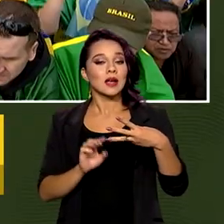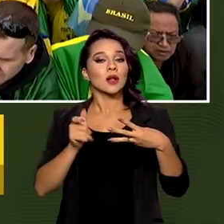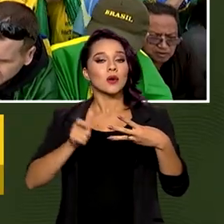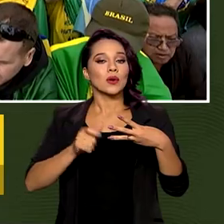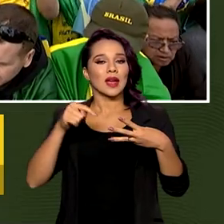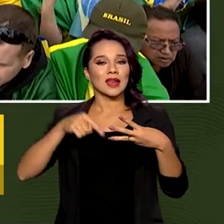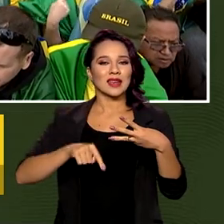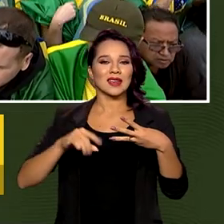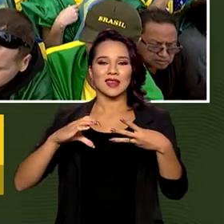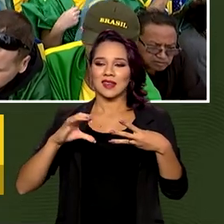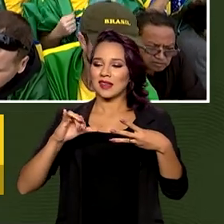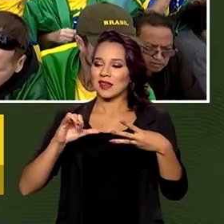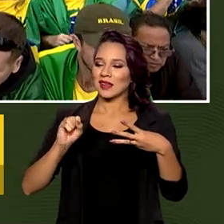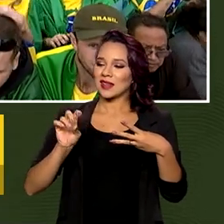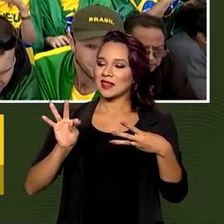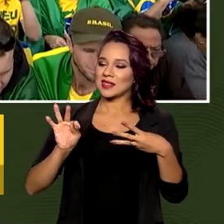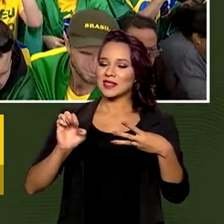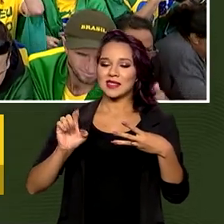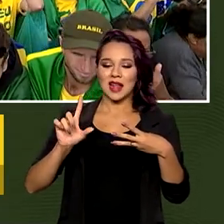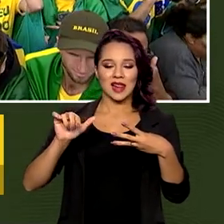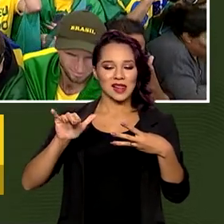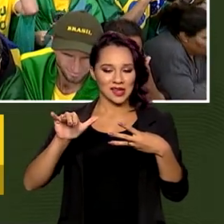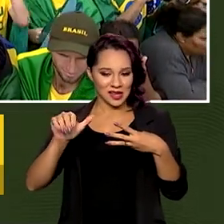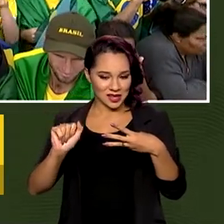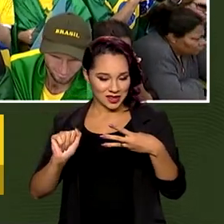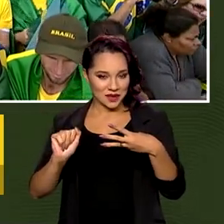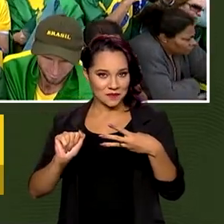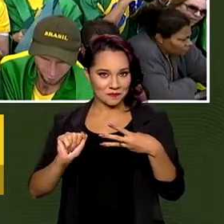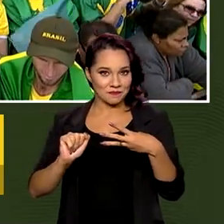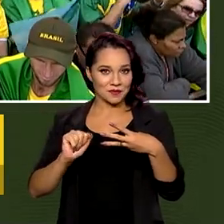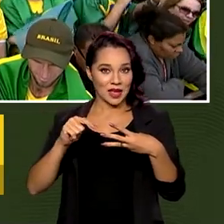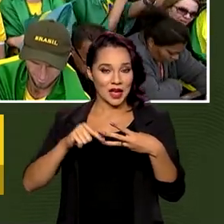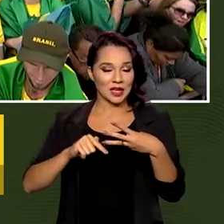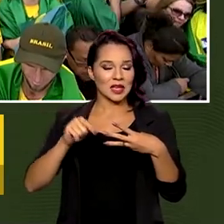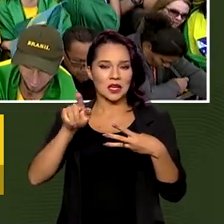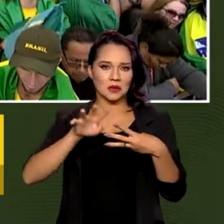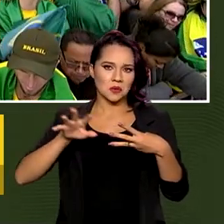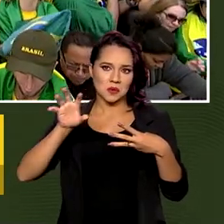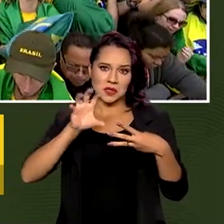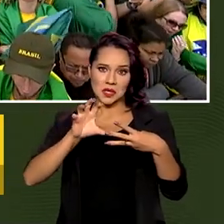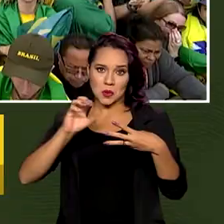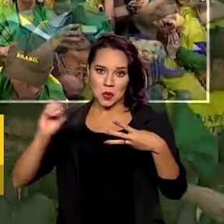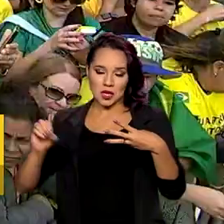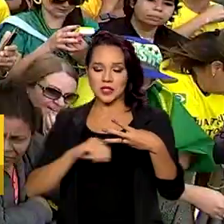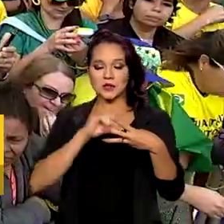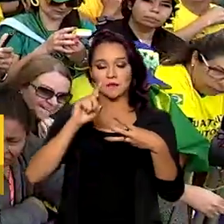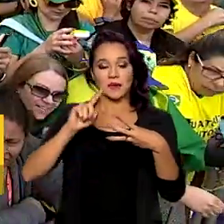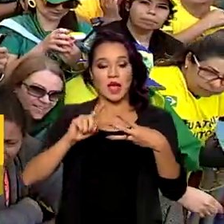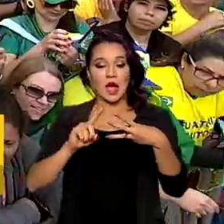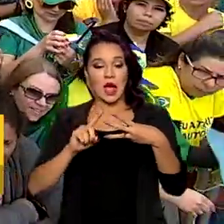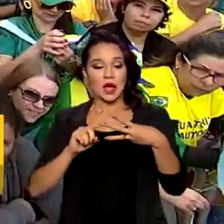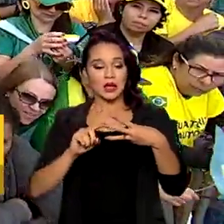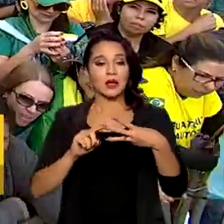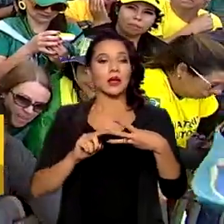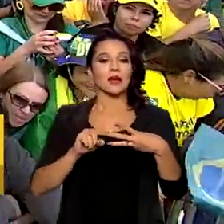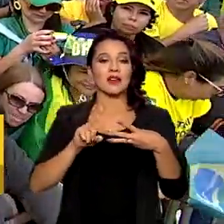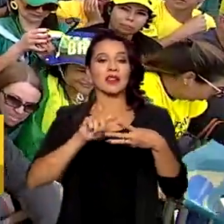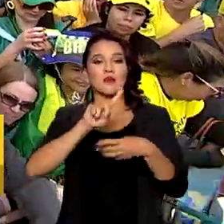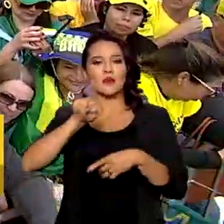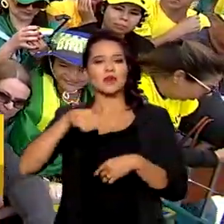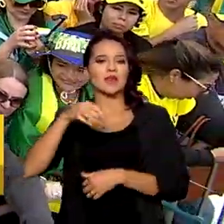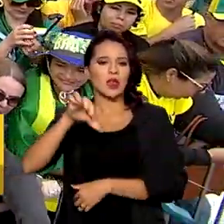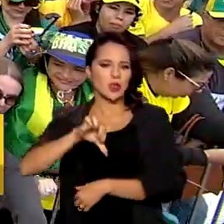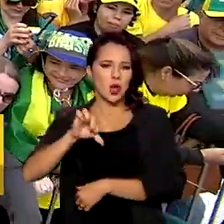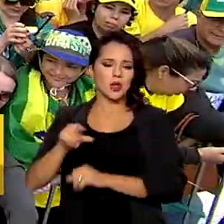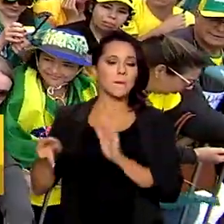localizada aqui em Cristalina, que é a Brigada aqui da Força Planalto, né, aqui do Comando Militar do Planalto. E teremos a 9ª Brigada,